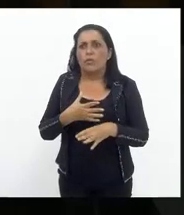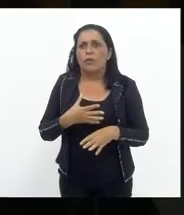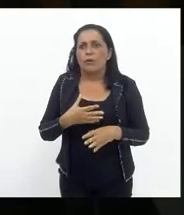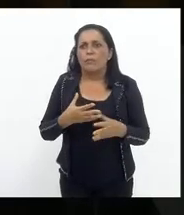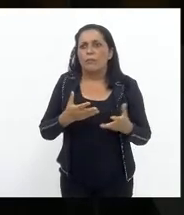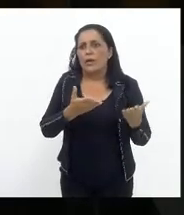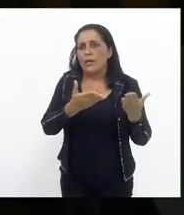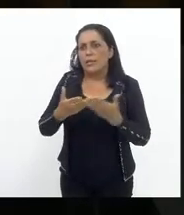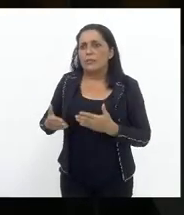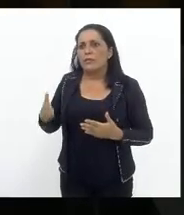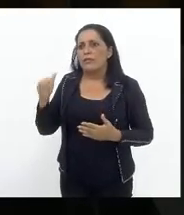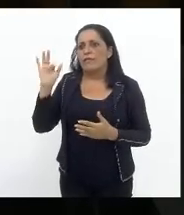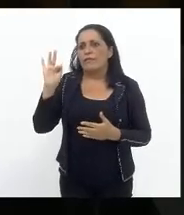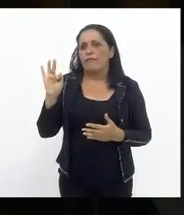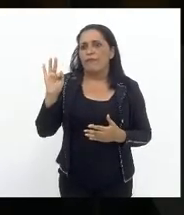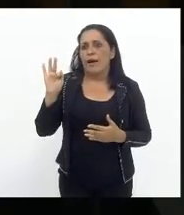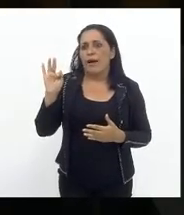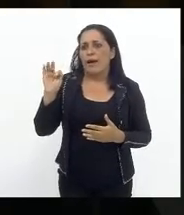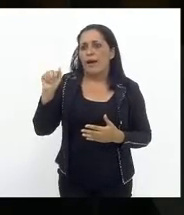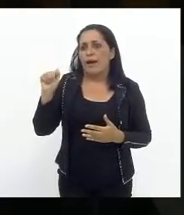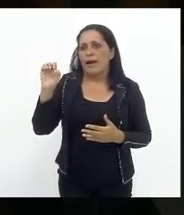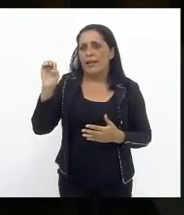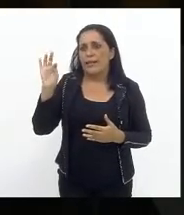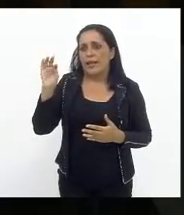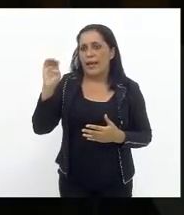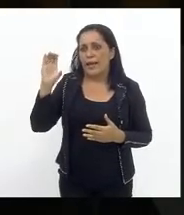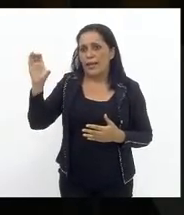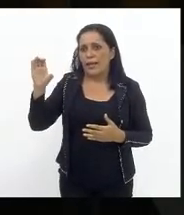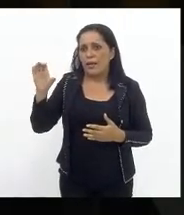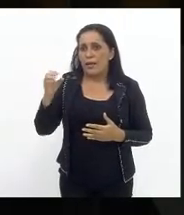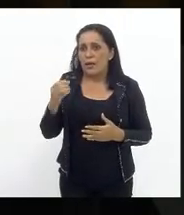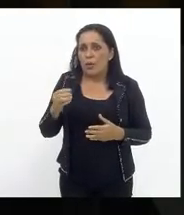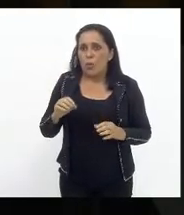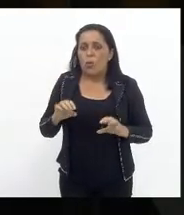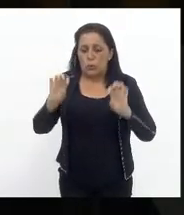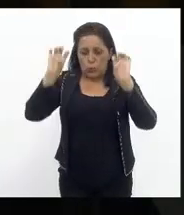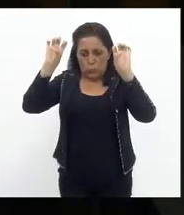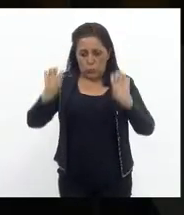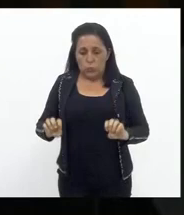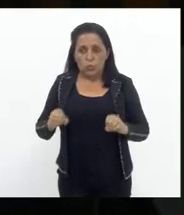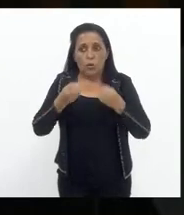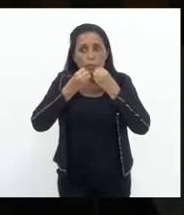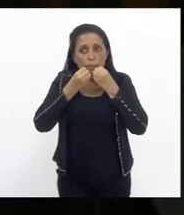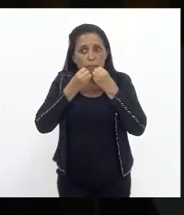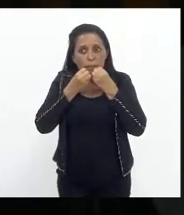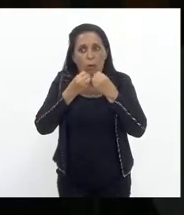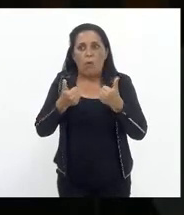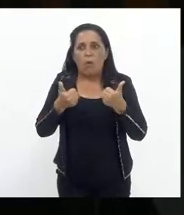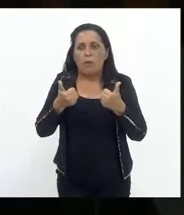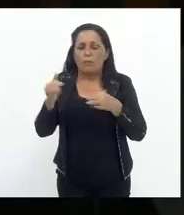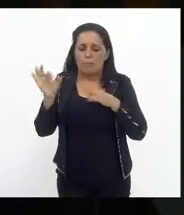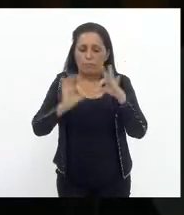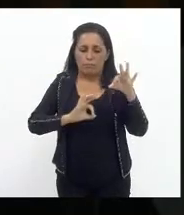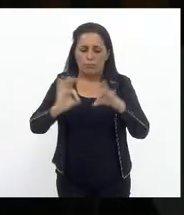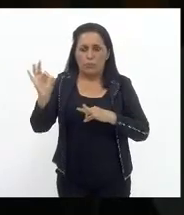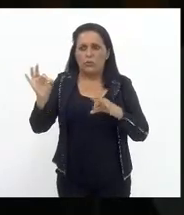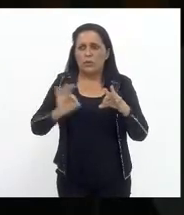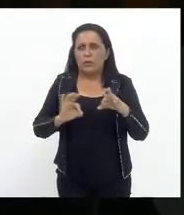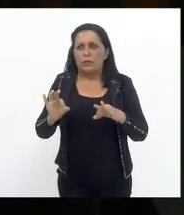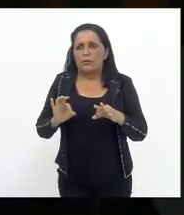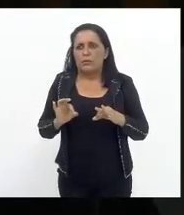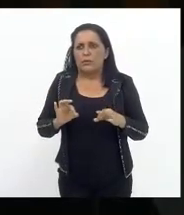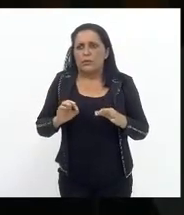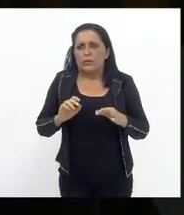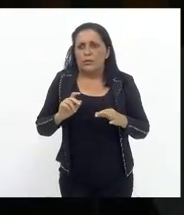FAITEC. Mas é uma estrutura tão boa, que todo esse projeto de ser somente